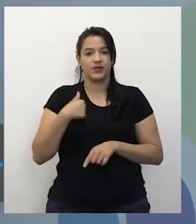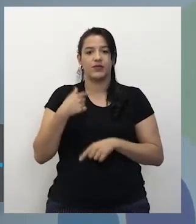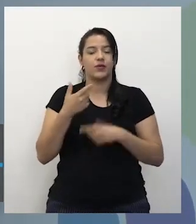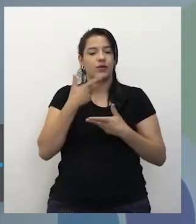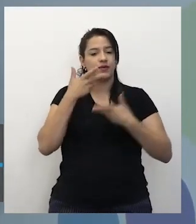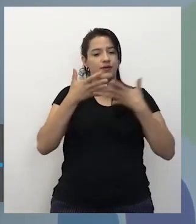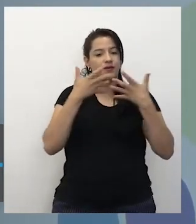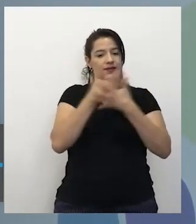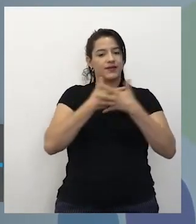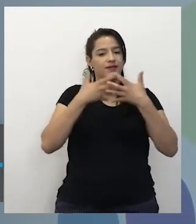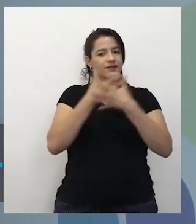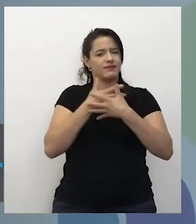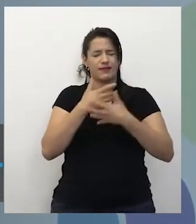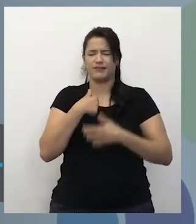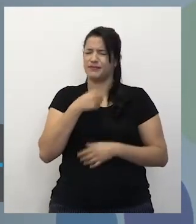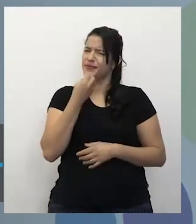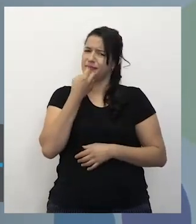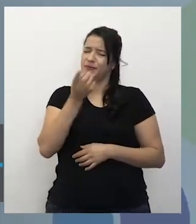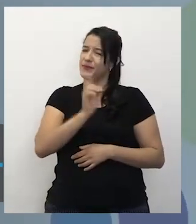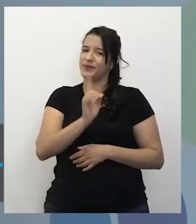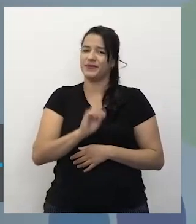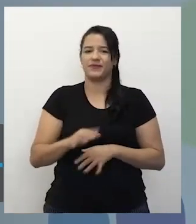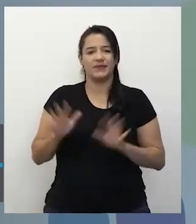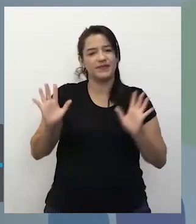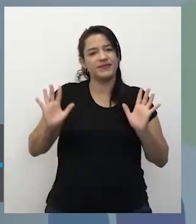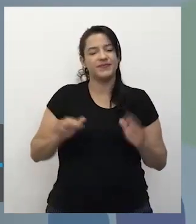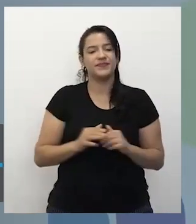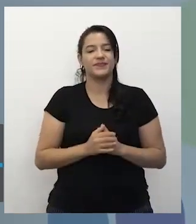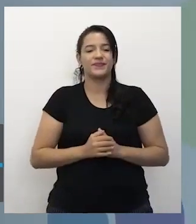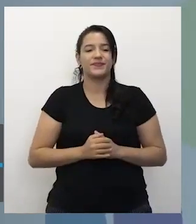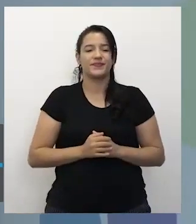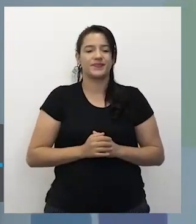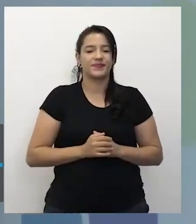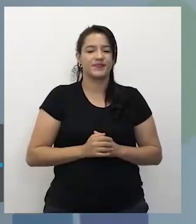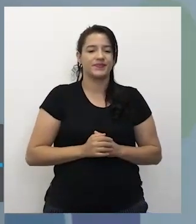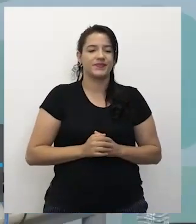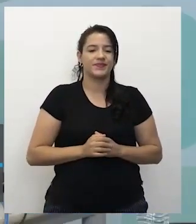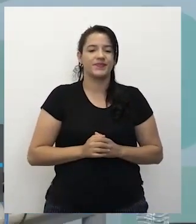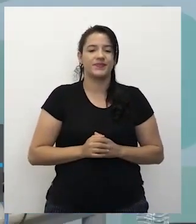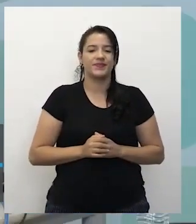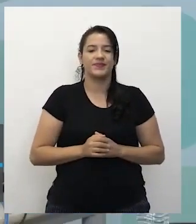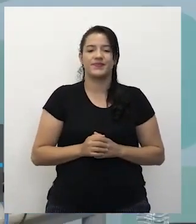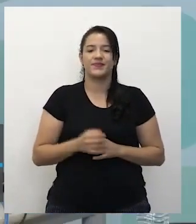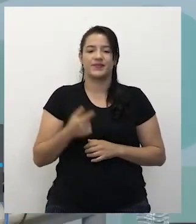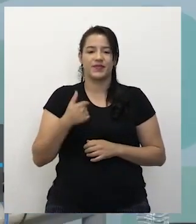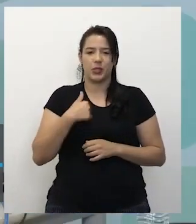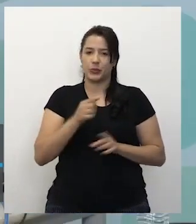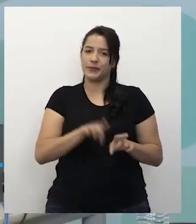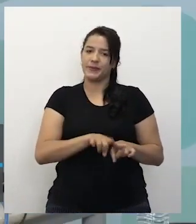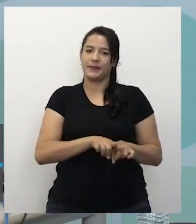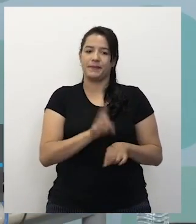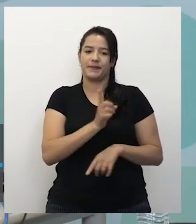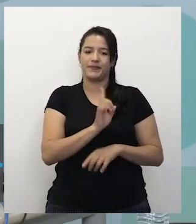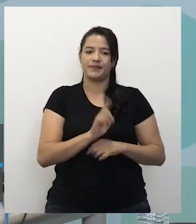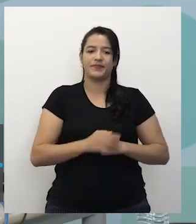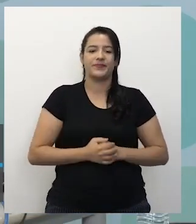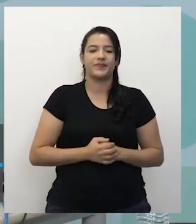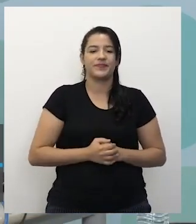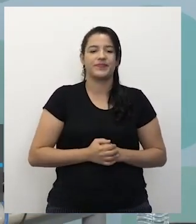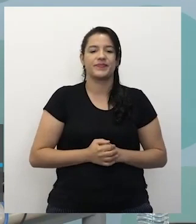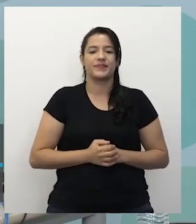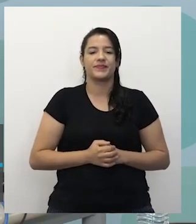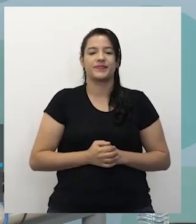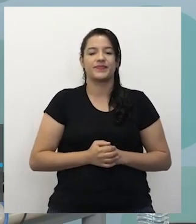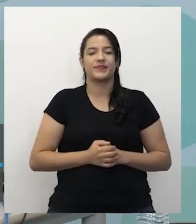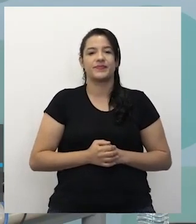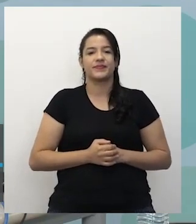cantor não são muito bons. What about you, Joe? Yeah, no, not a good singer. I'm not a good singer. Não, nada de bom cantor aqui também.